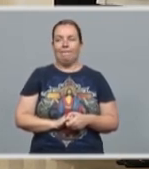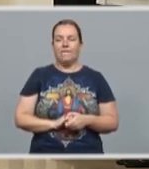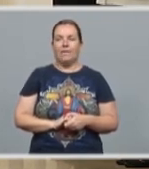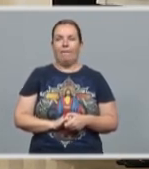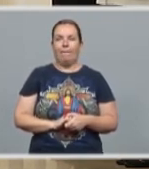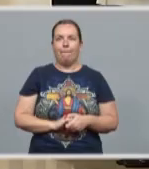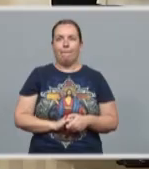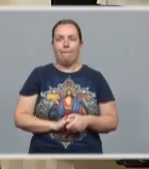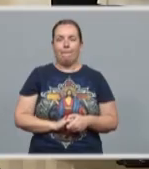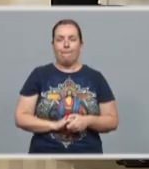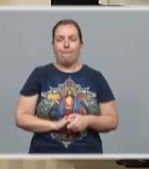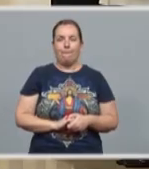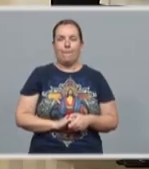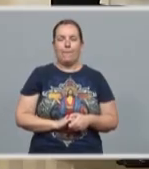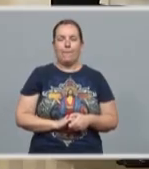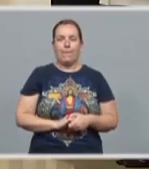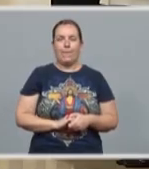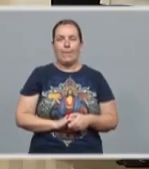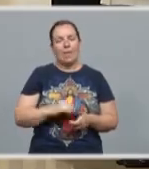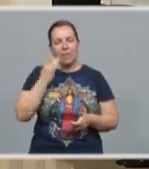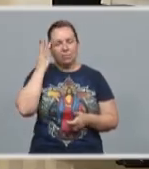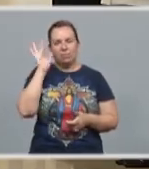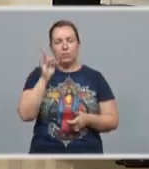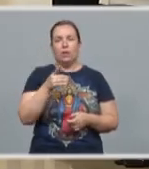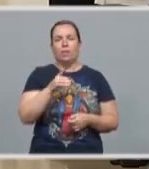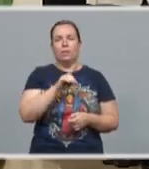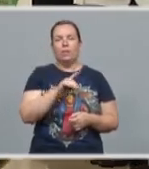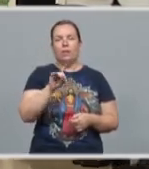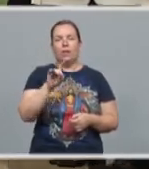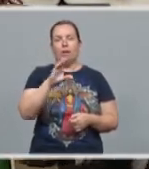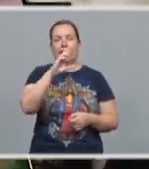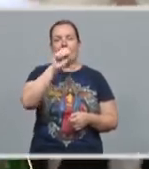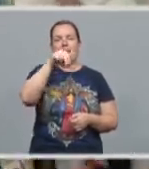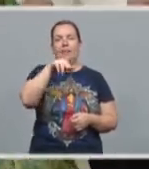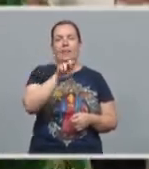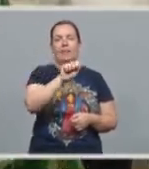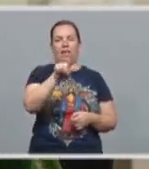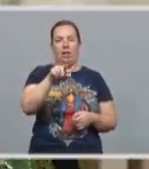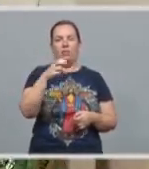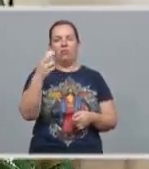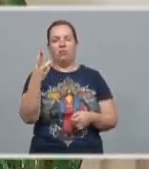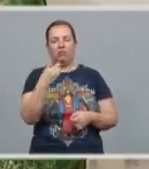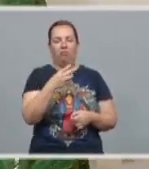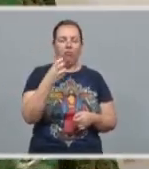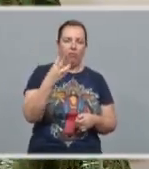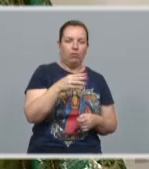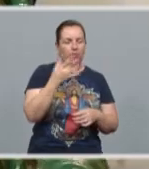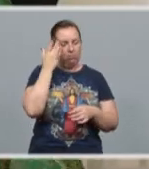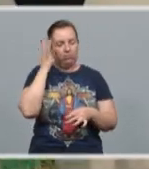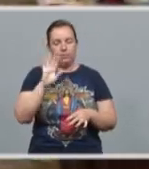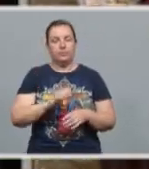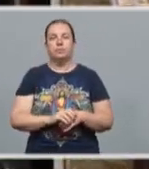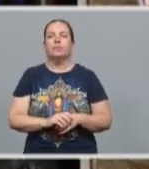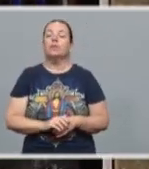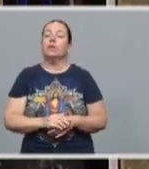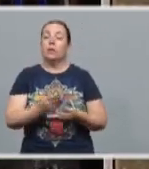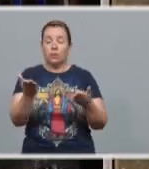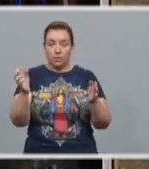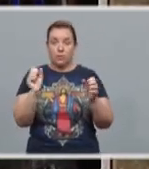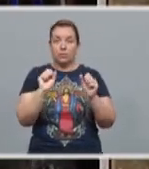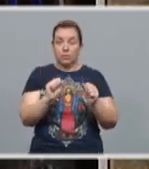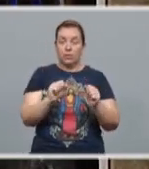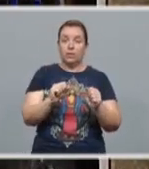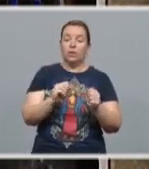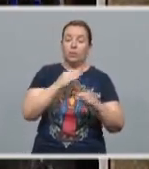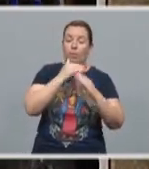Não sei, não está escrito aqui, mas acho que é 27. Queridos filhos e filhas, você pode mandar seu